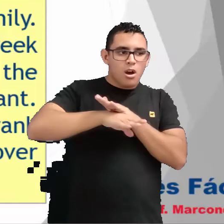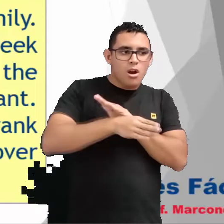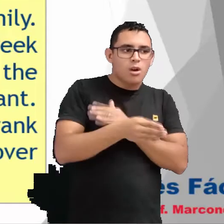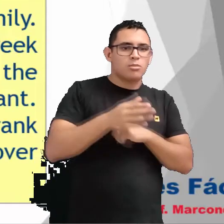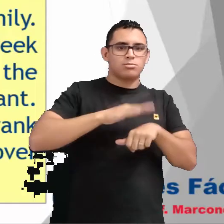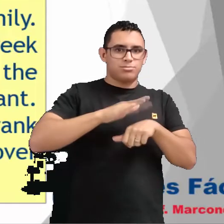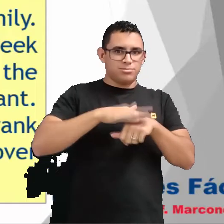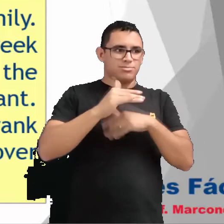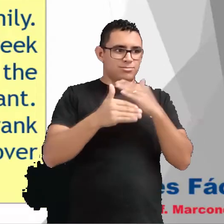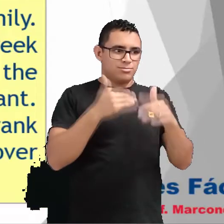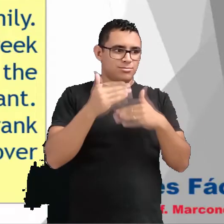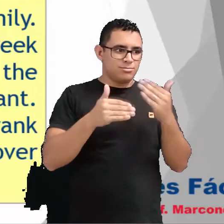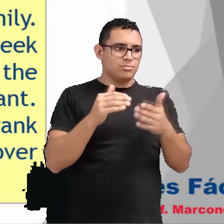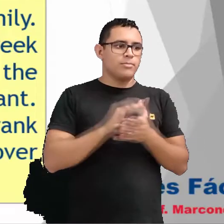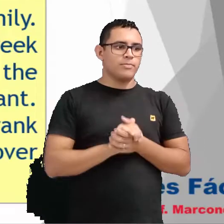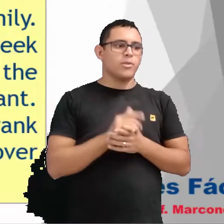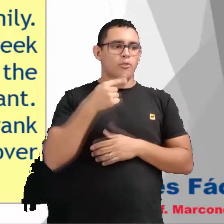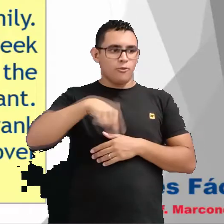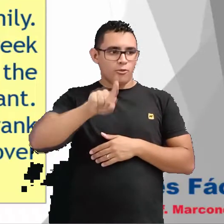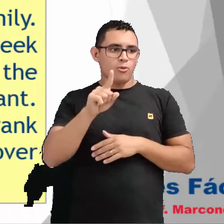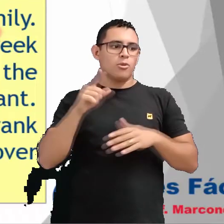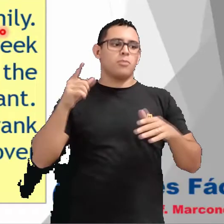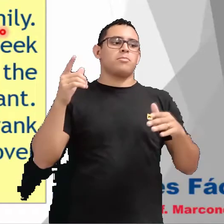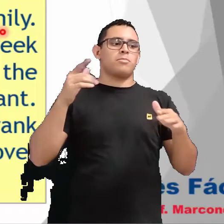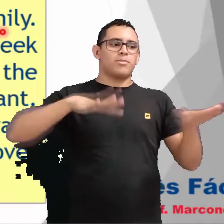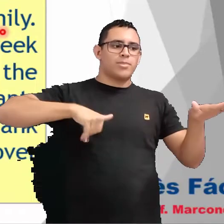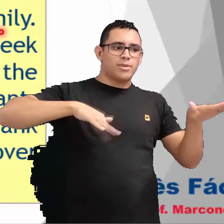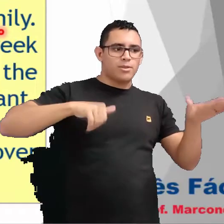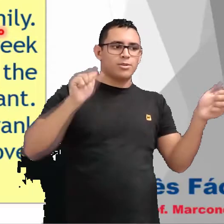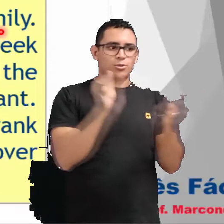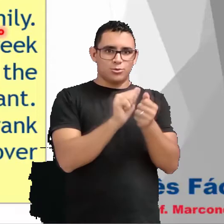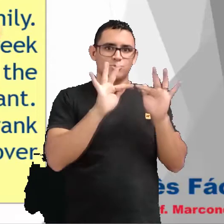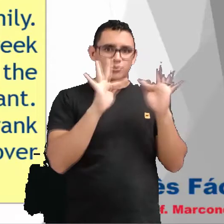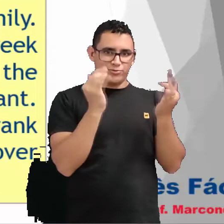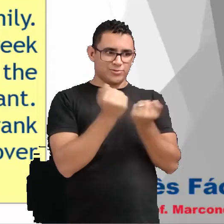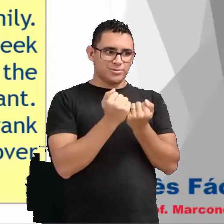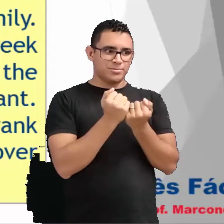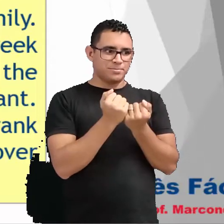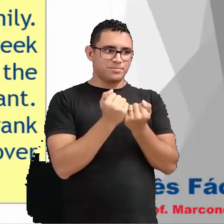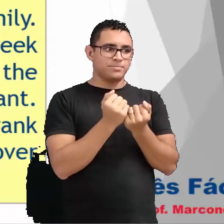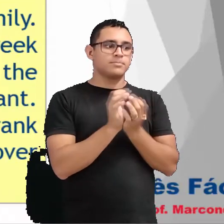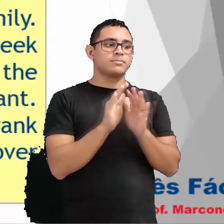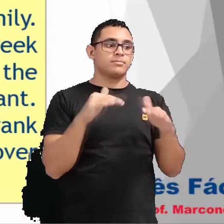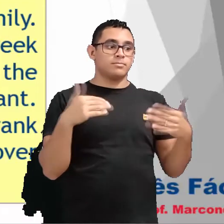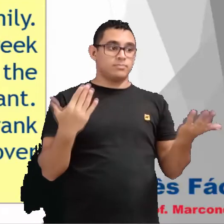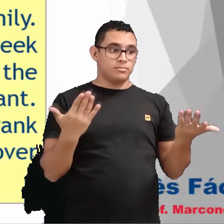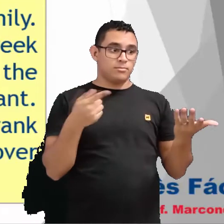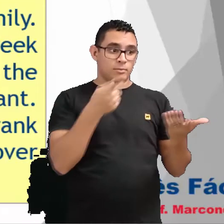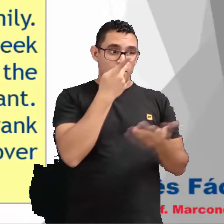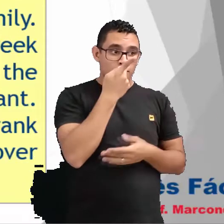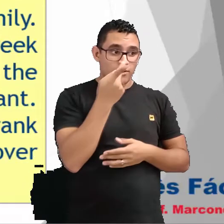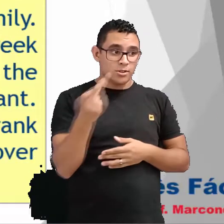Então, a Beth foi para a praia com sua família, with her family. Então, they